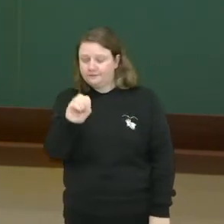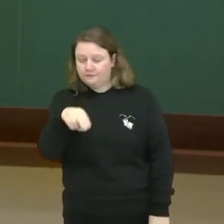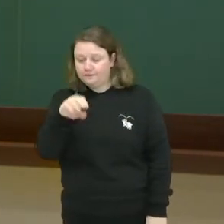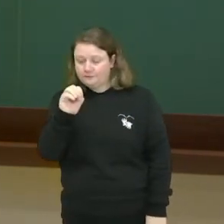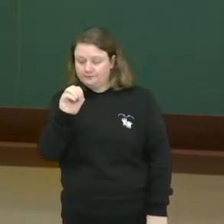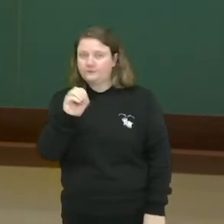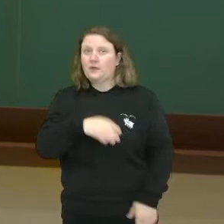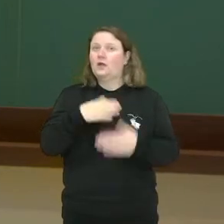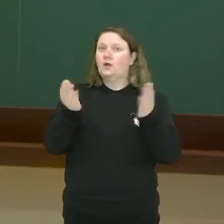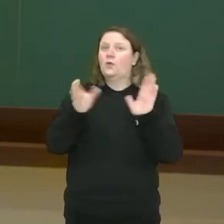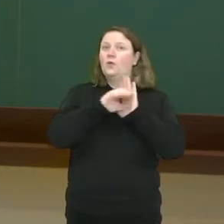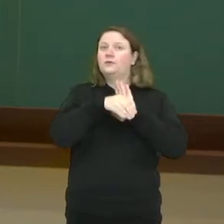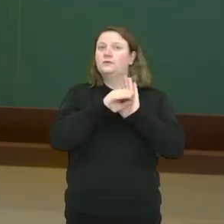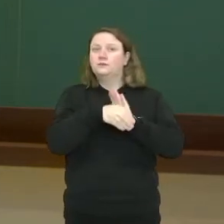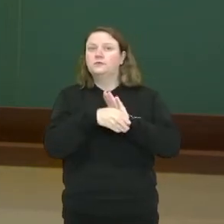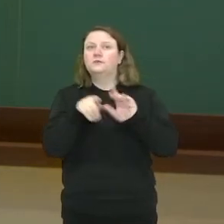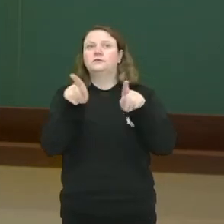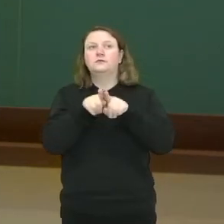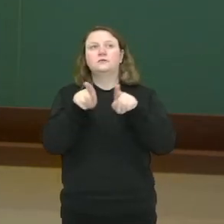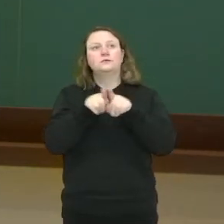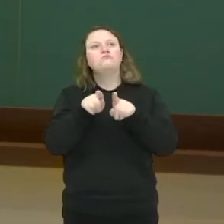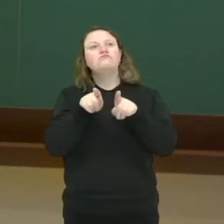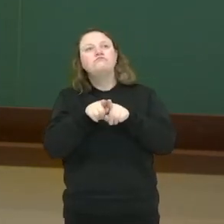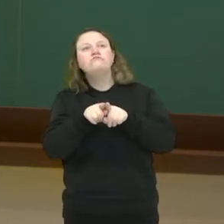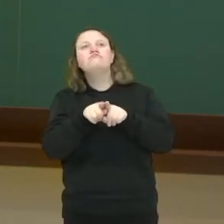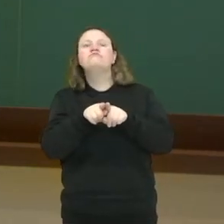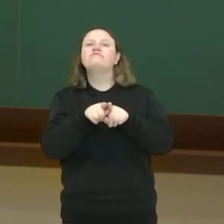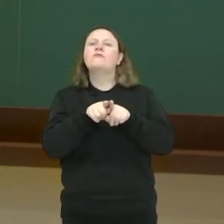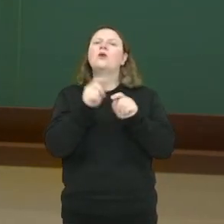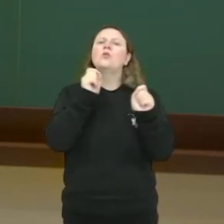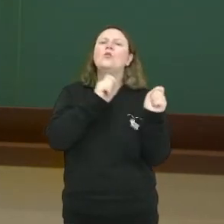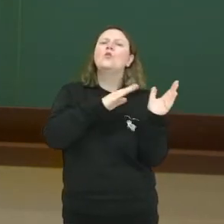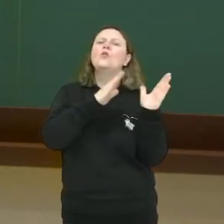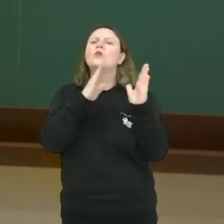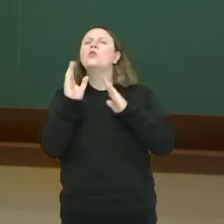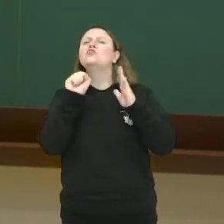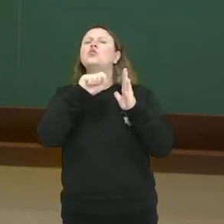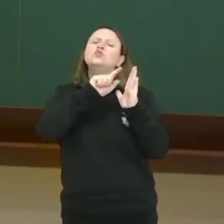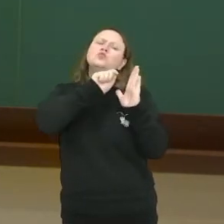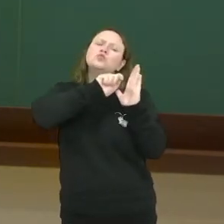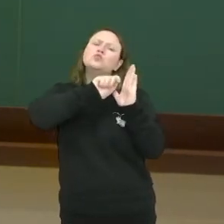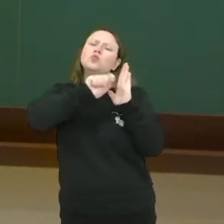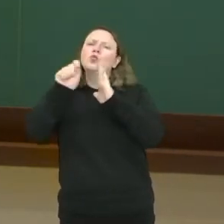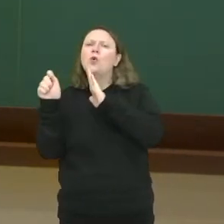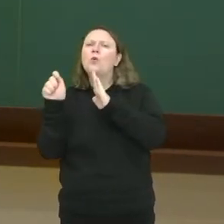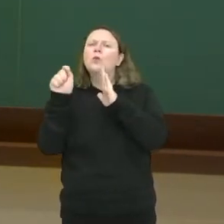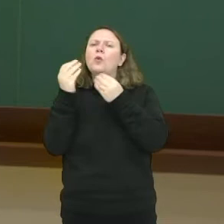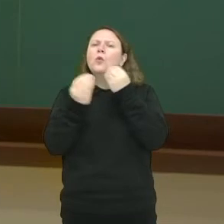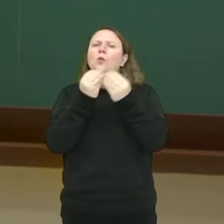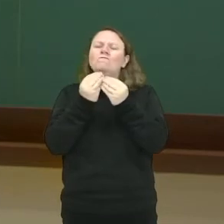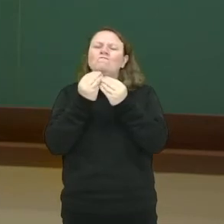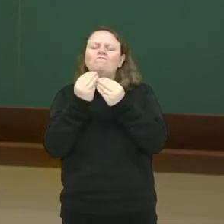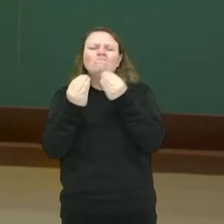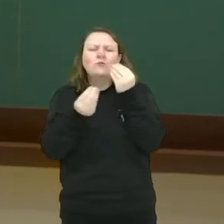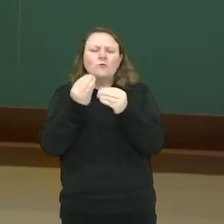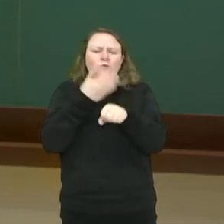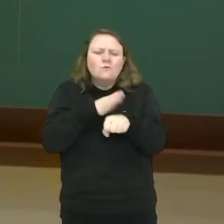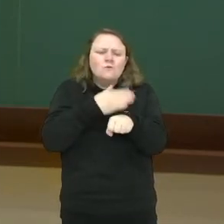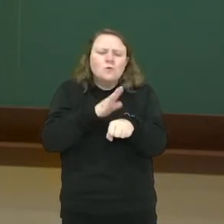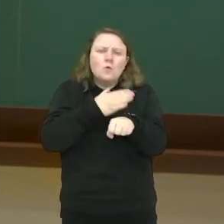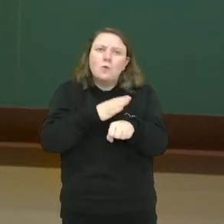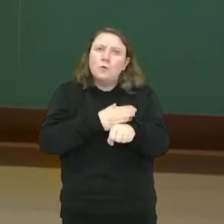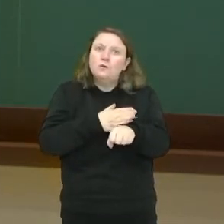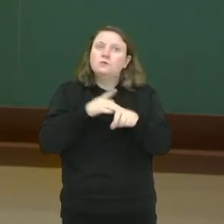Conceituar polígono regular inscrito e aplicar aqui, ó, o teorema de Pitágoras aonde? Na resolução de problemas envolvendo